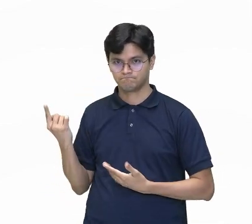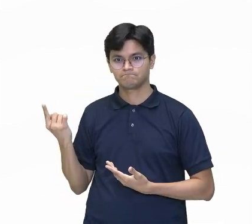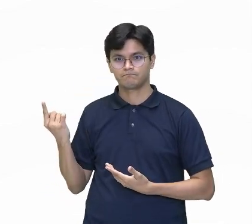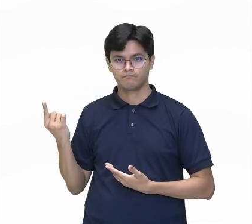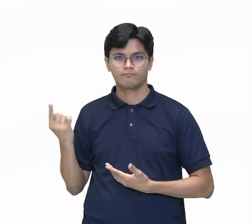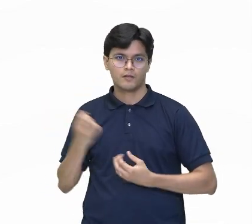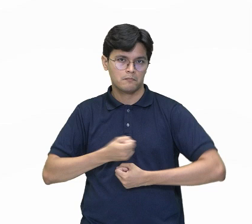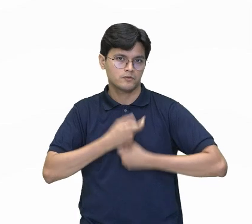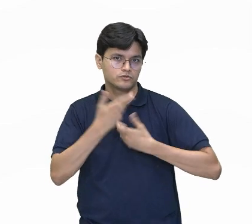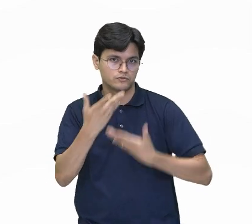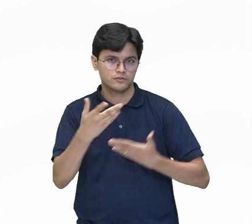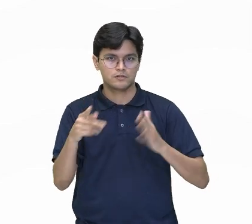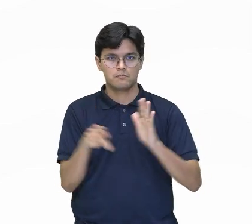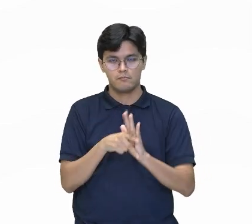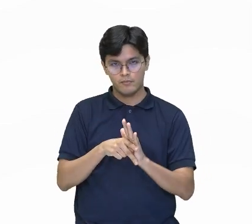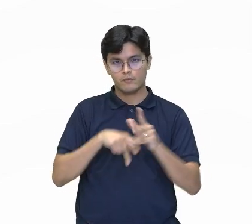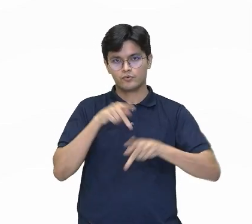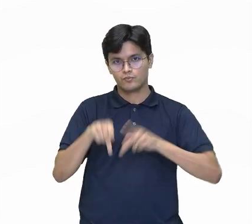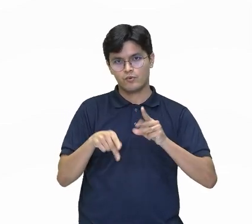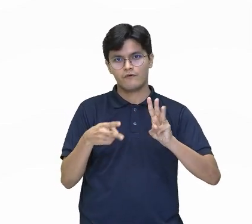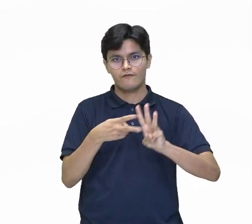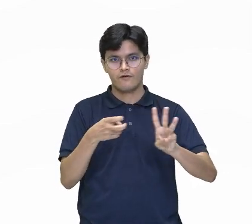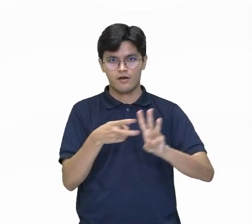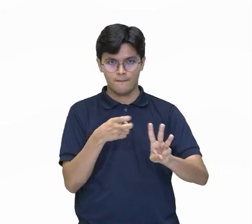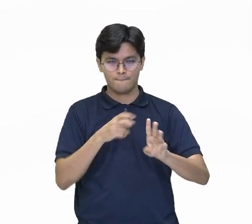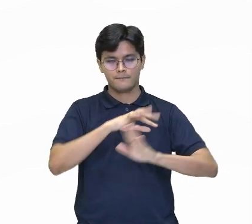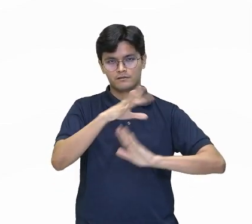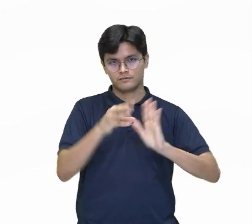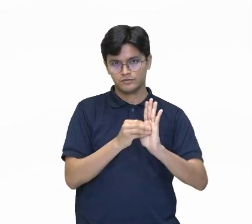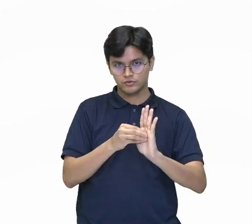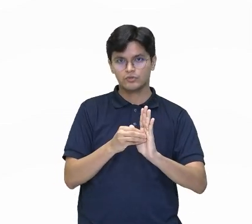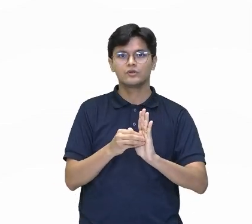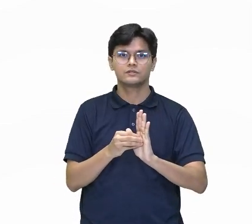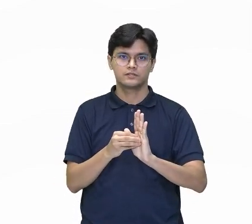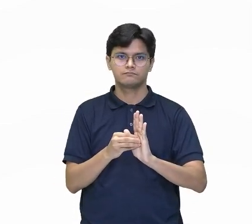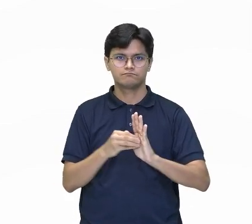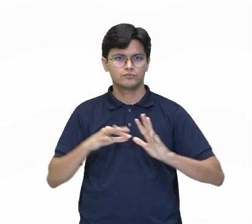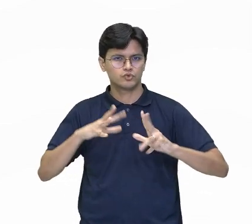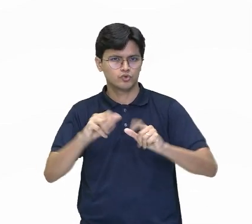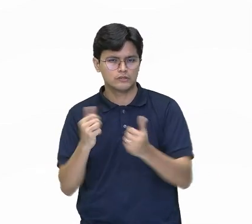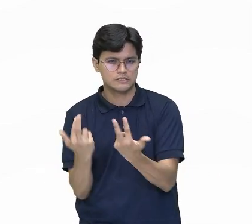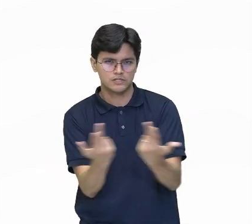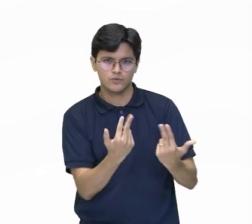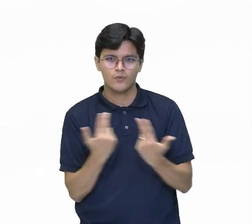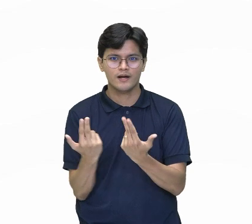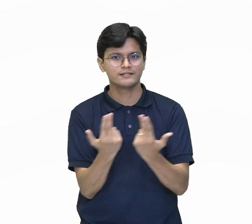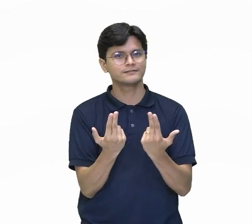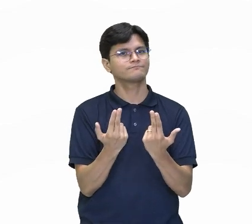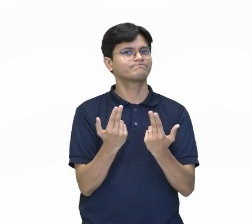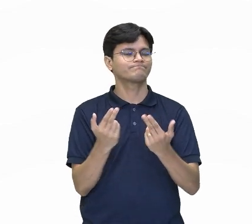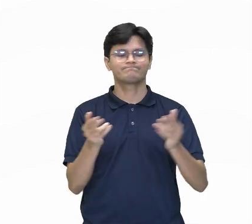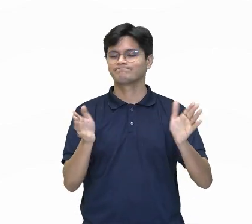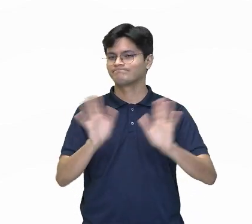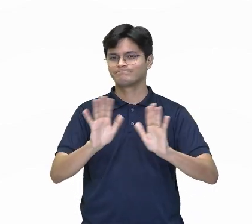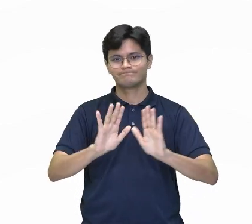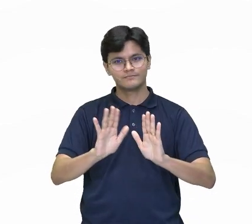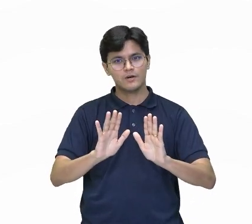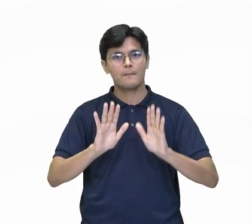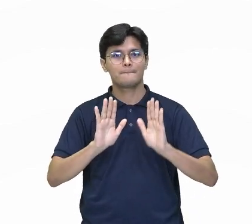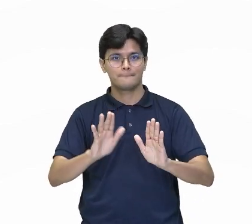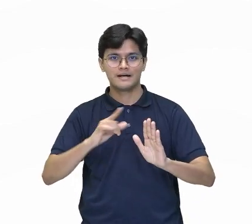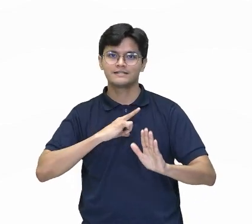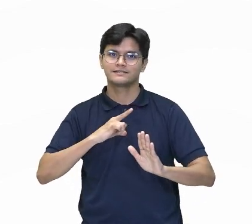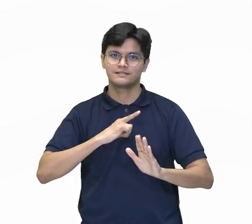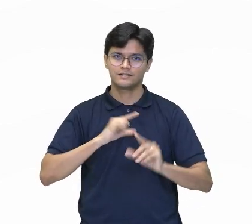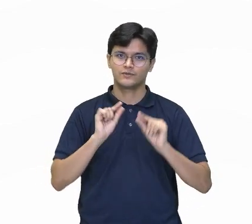manifestação artística da Amazônia, elas não são todas iguais, né? Então, mas elas têm algo em comum,